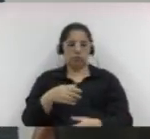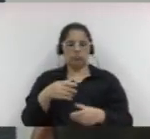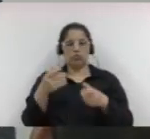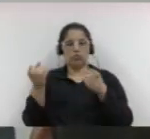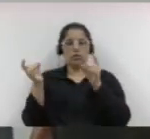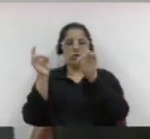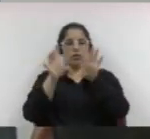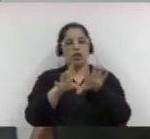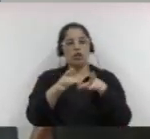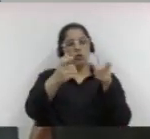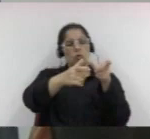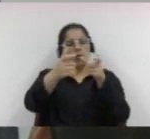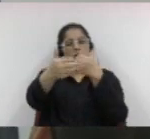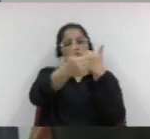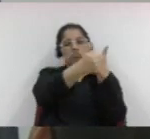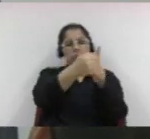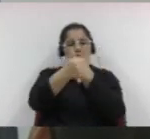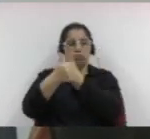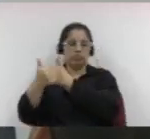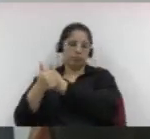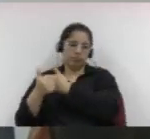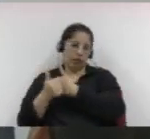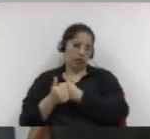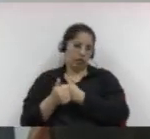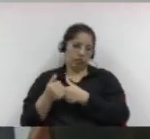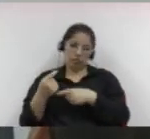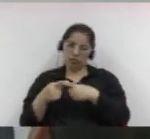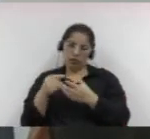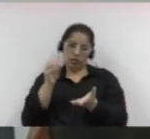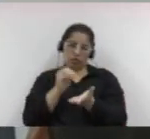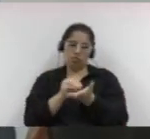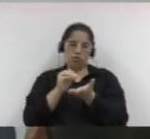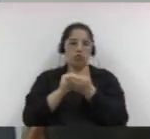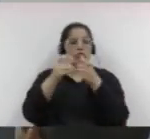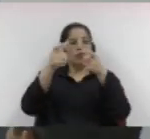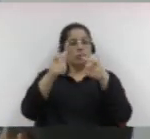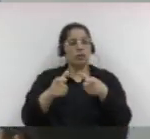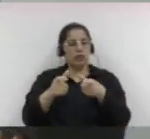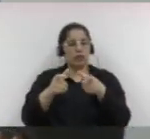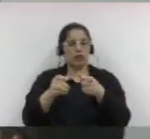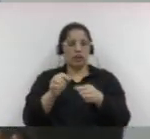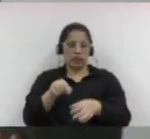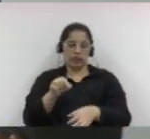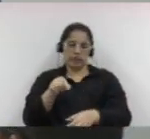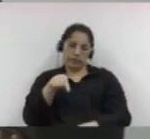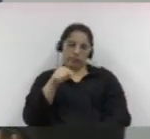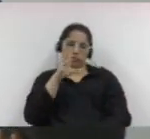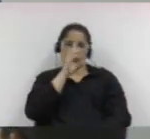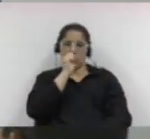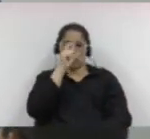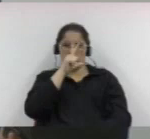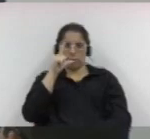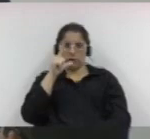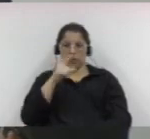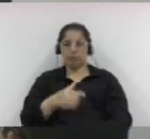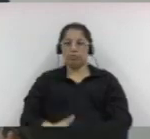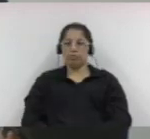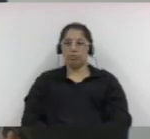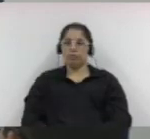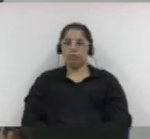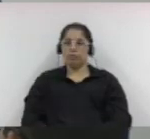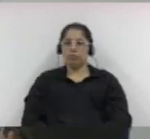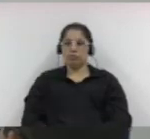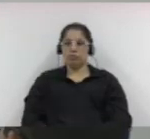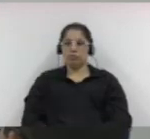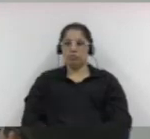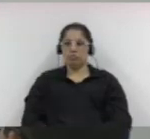aqui, porque nós não temos ainda essa questão regularizada aqui. Mas acho que vale a pena aprofundar esse debate. Do